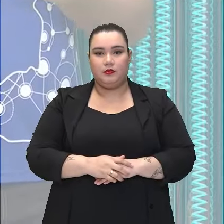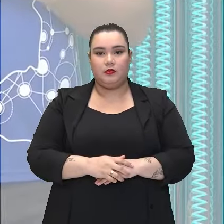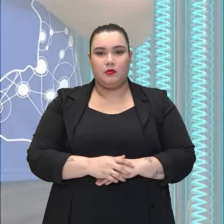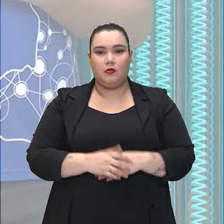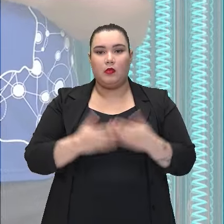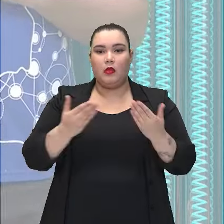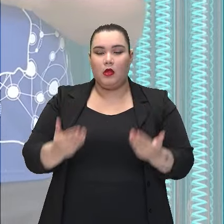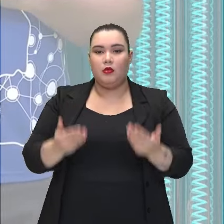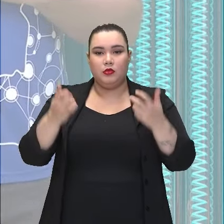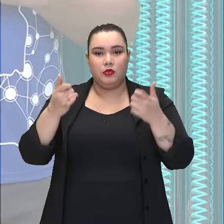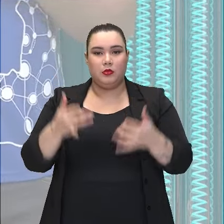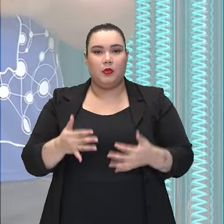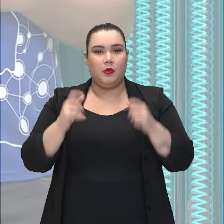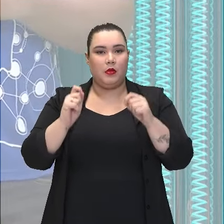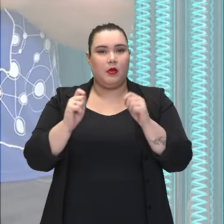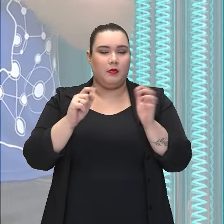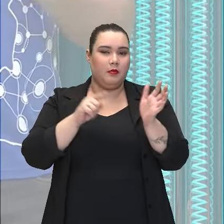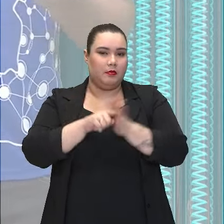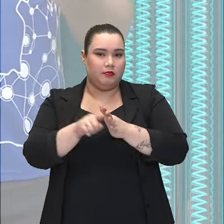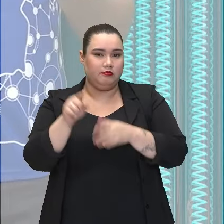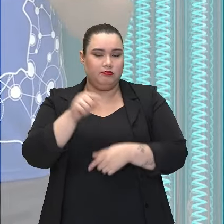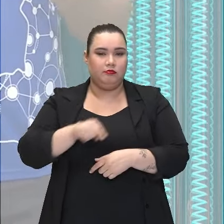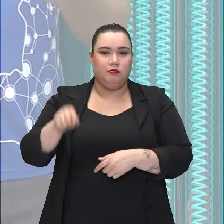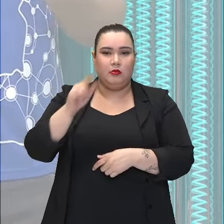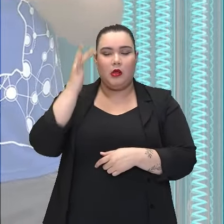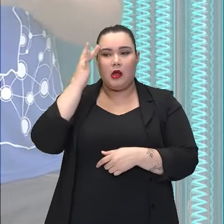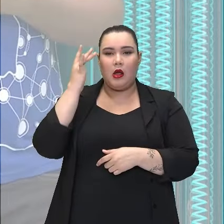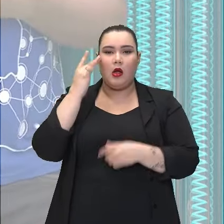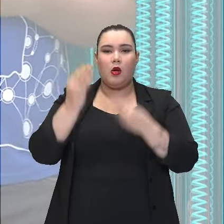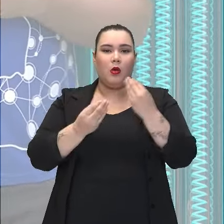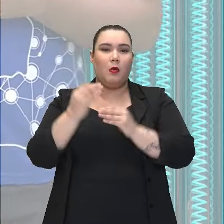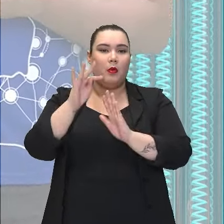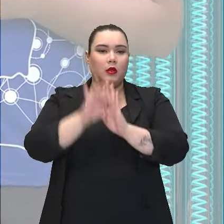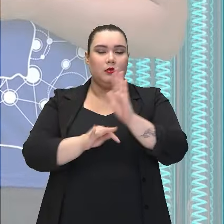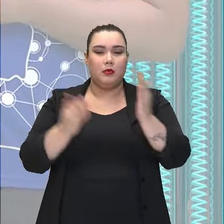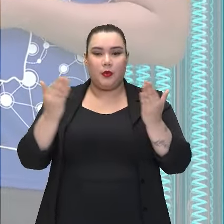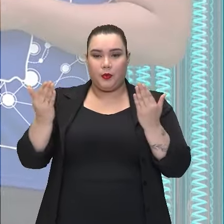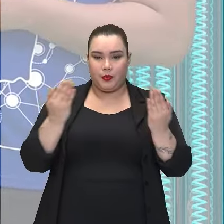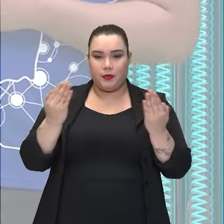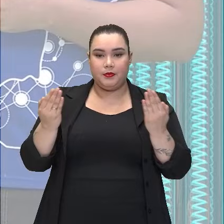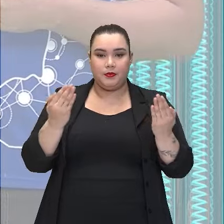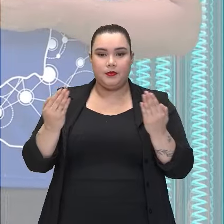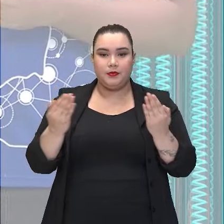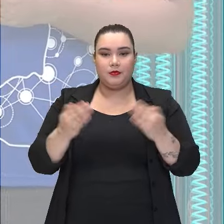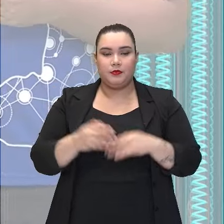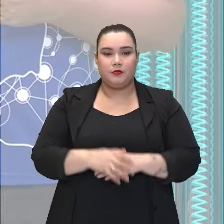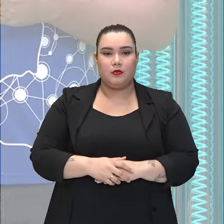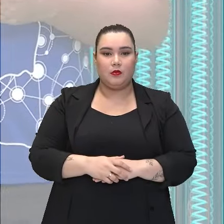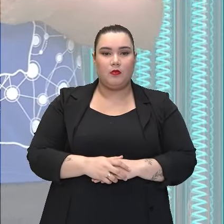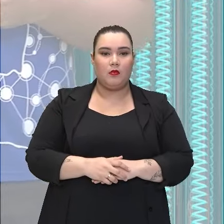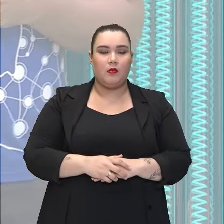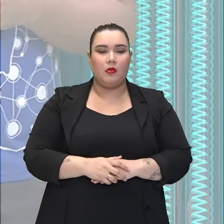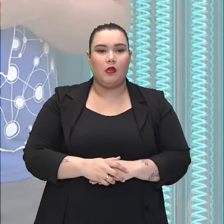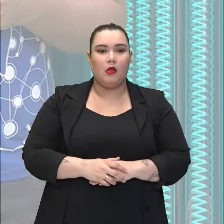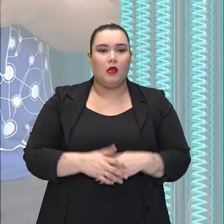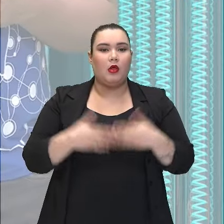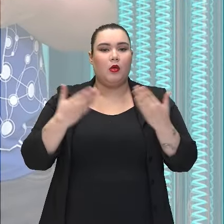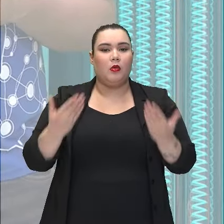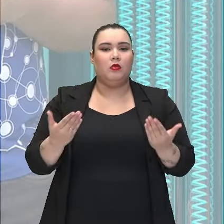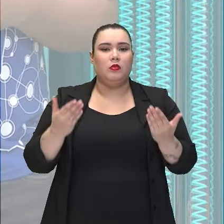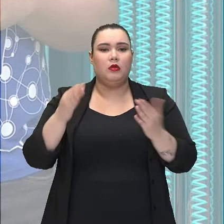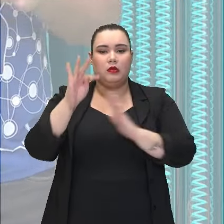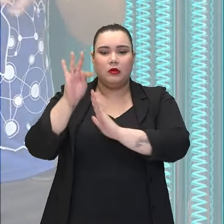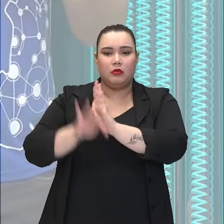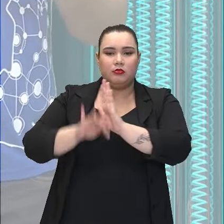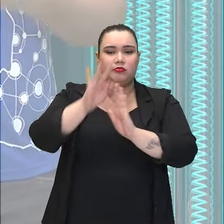já trago aqui um questionamento para vocês com relação aos nossos textos. Primeiro, olha só, o que há em comum entre